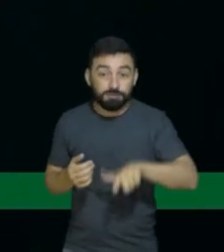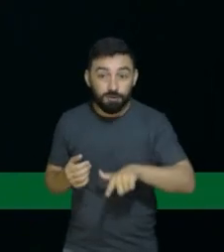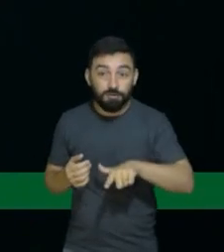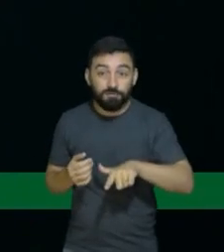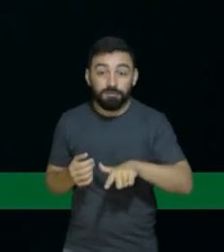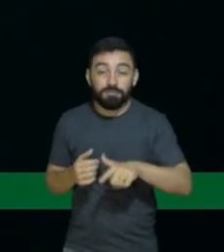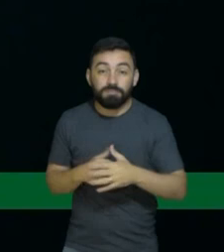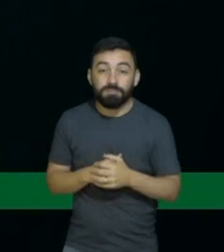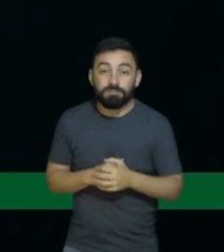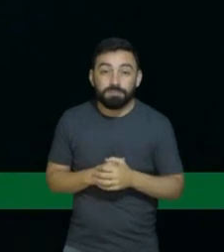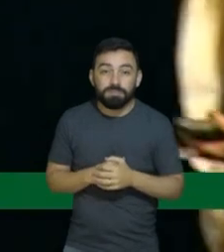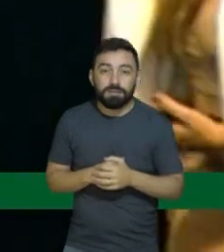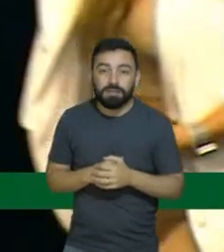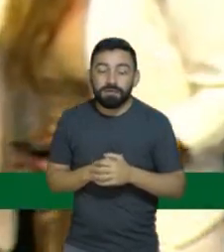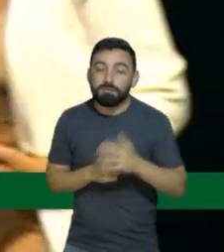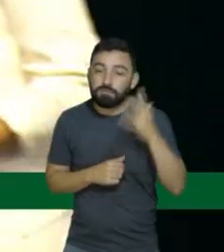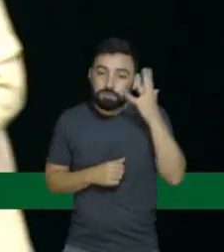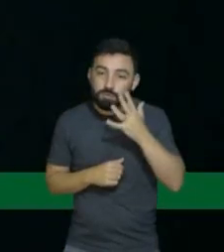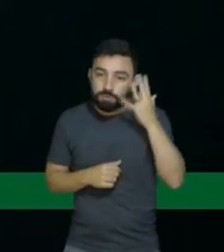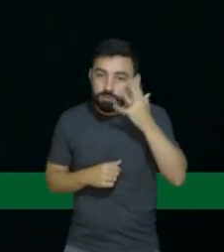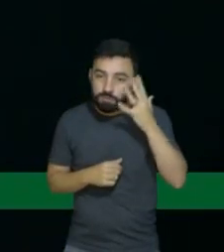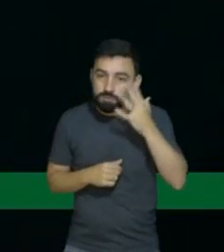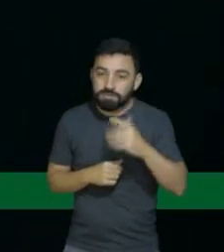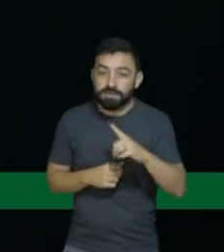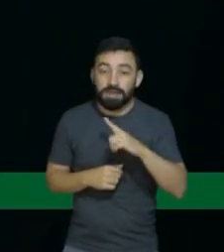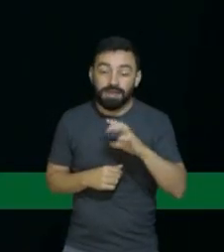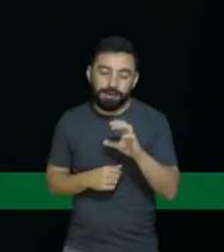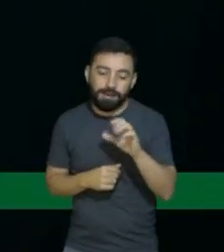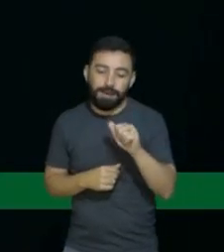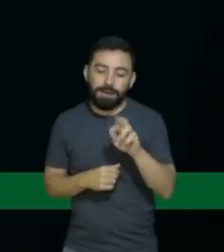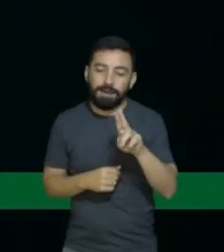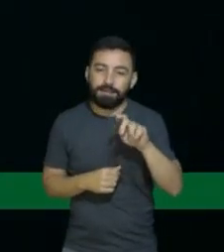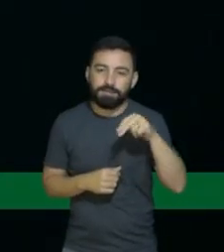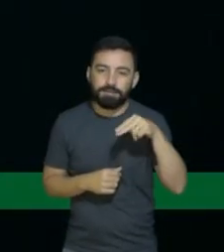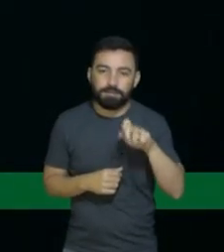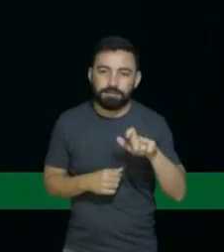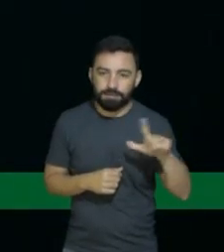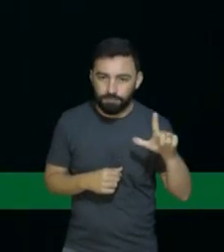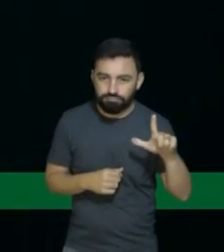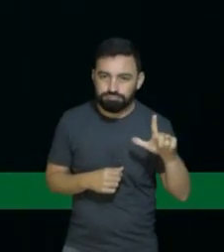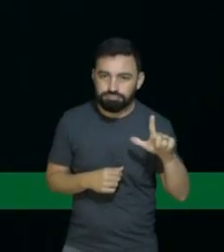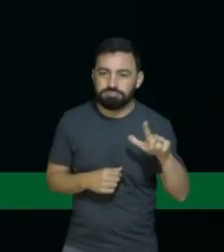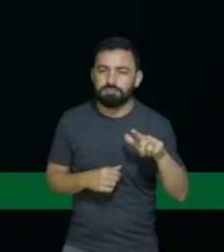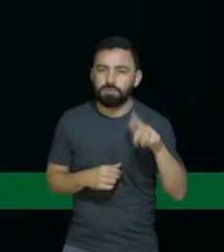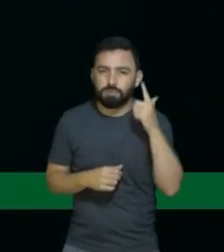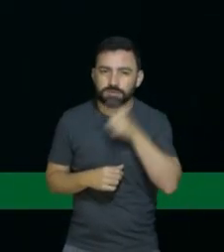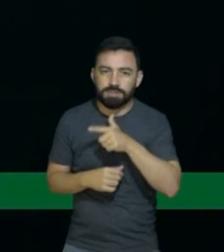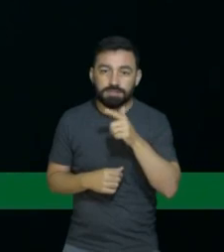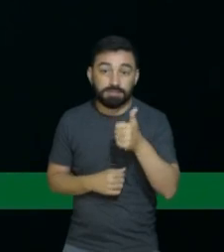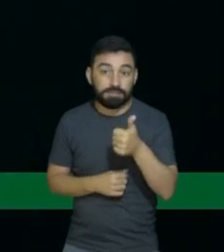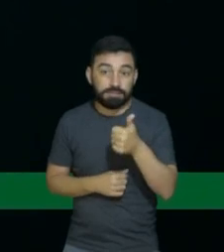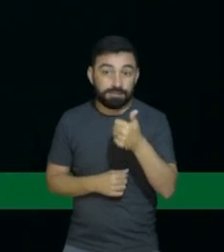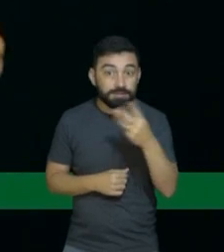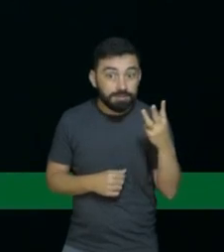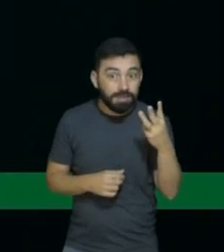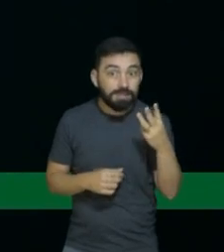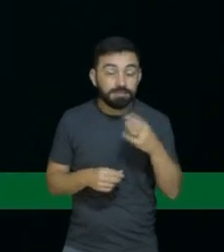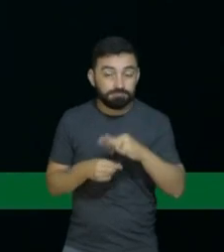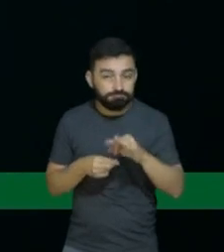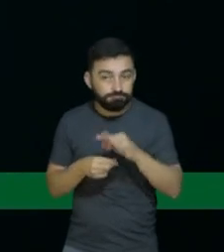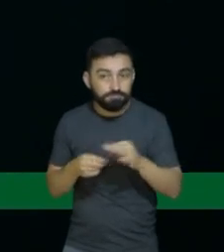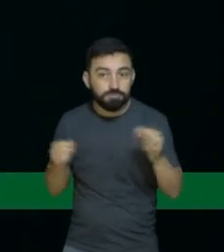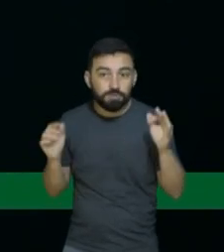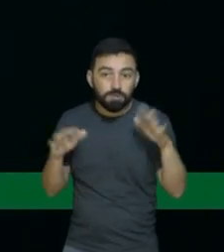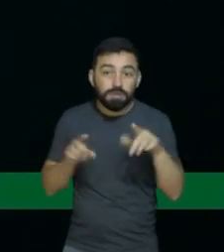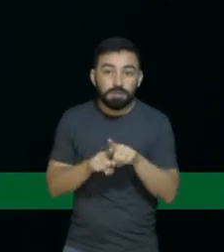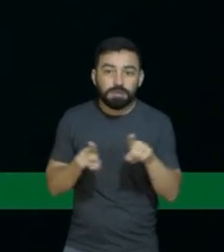parcela a palestra né com o carnal no mês de outubro na cidade de birama juntando aí 13 entidades entrando agora a cidade